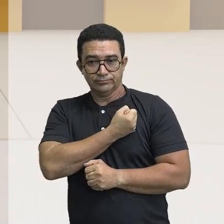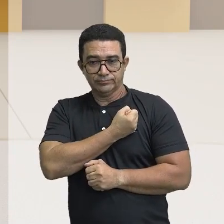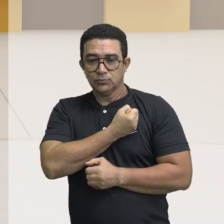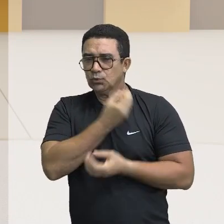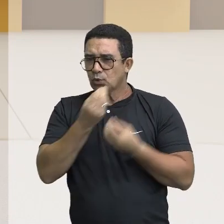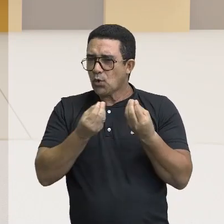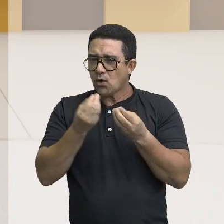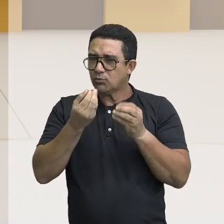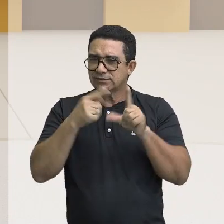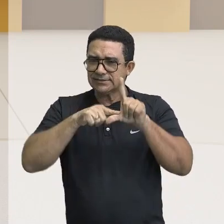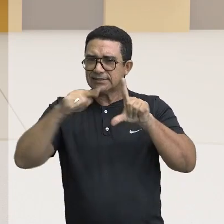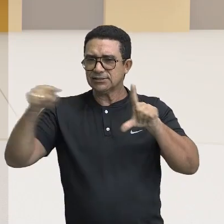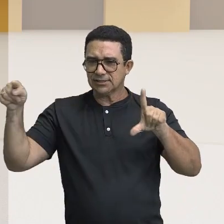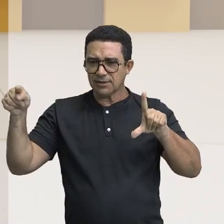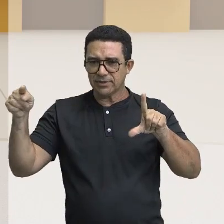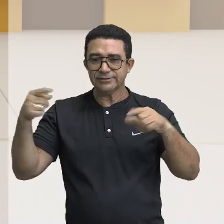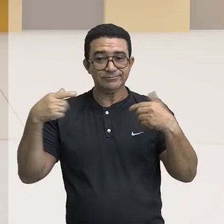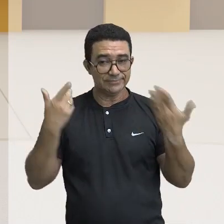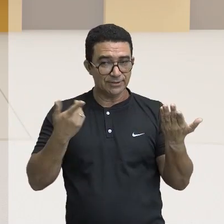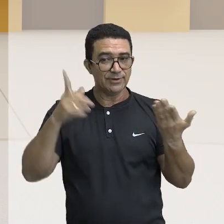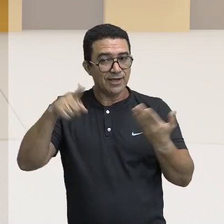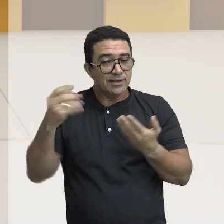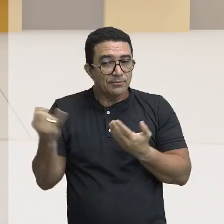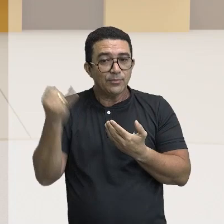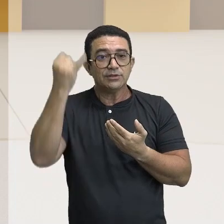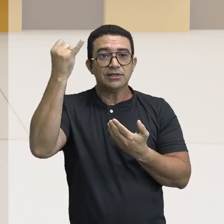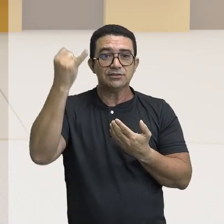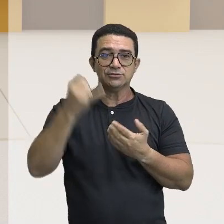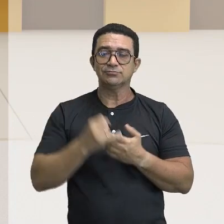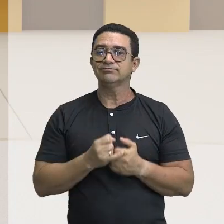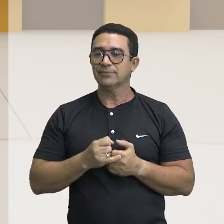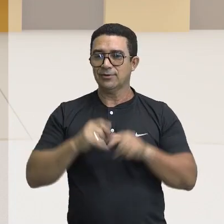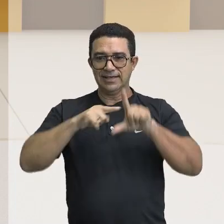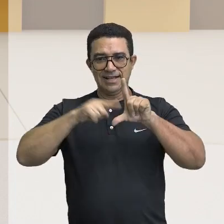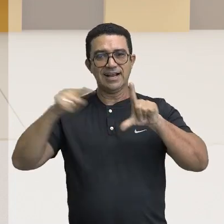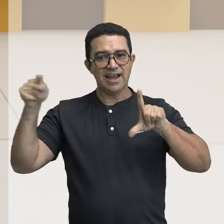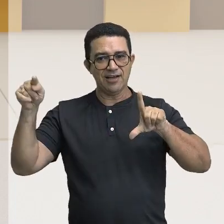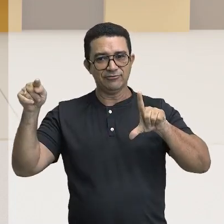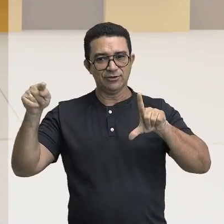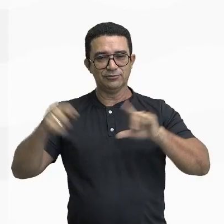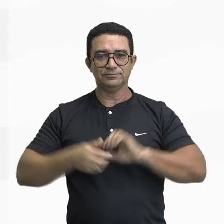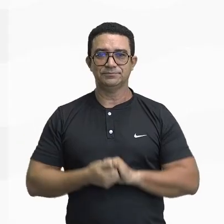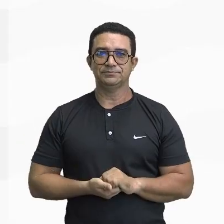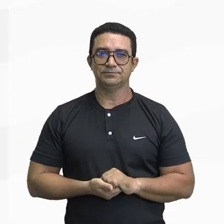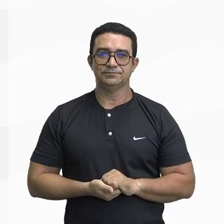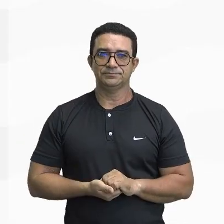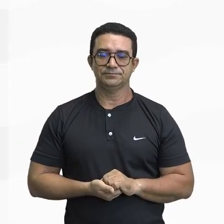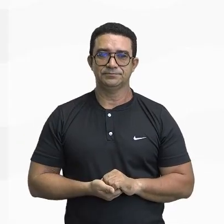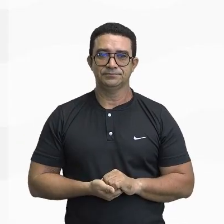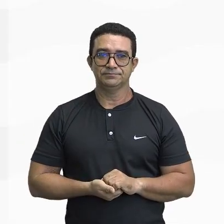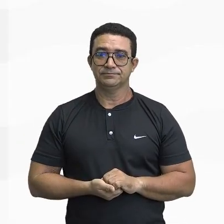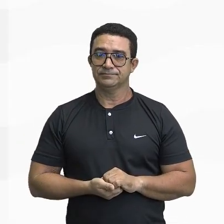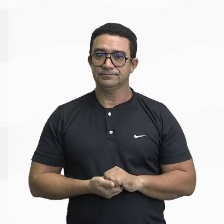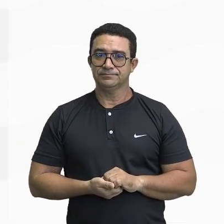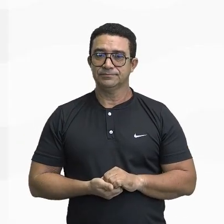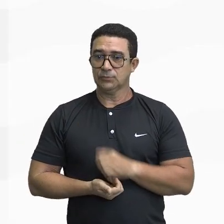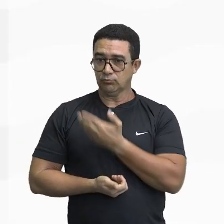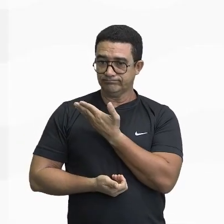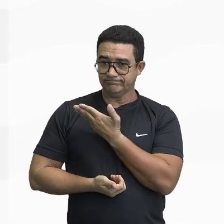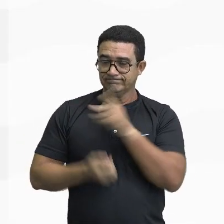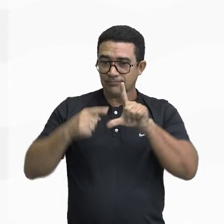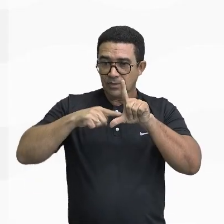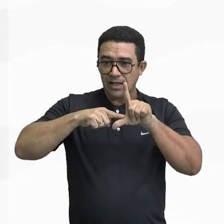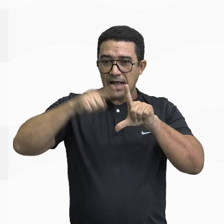numericamente e bem importante são os famosos gráficos. Então, vamos agora às nossas cartelas.